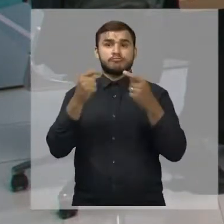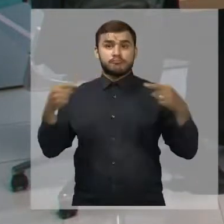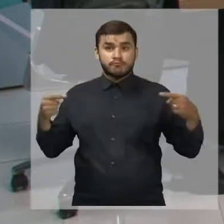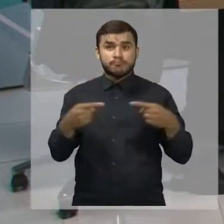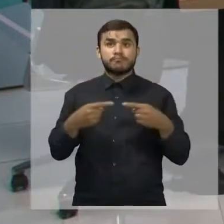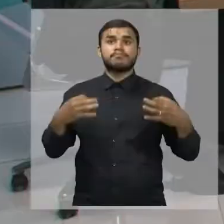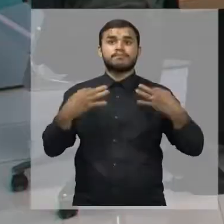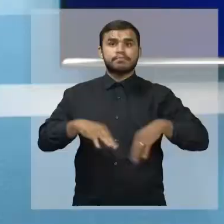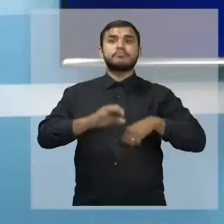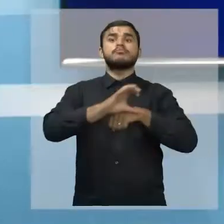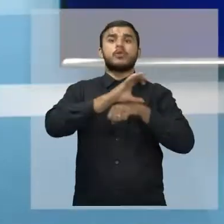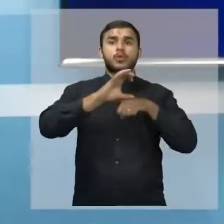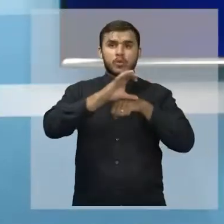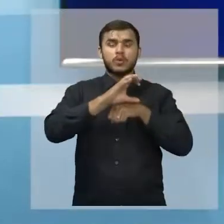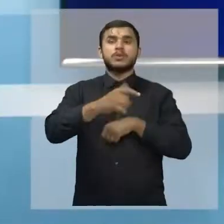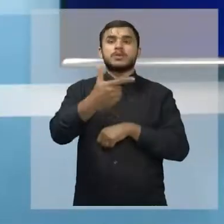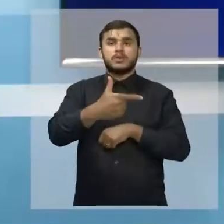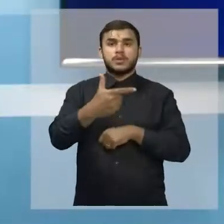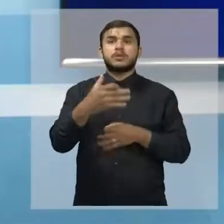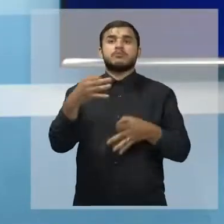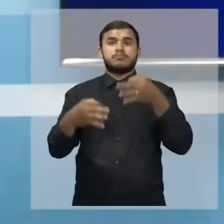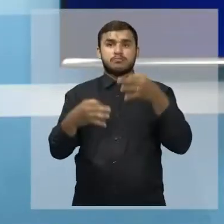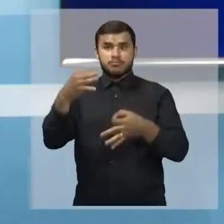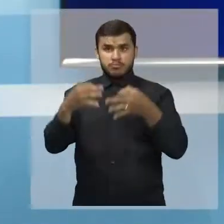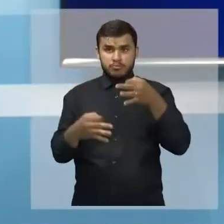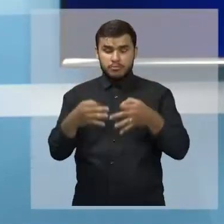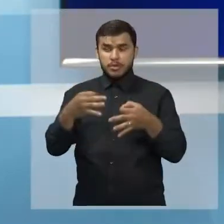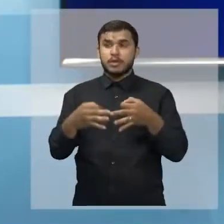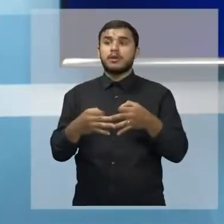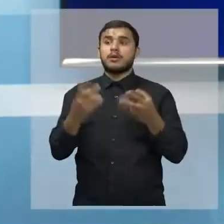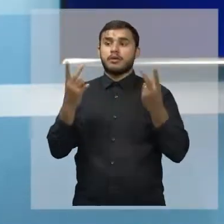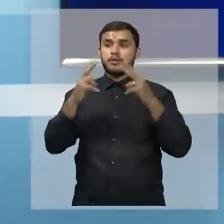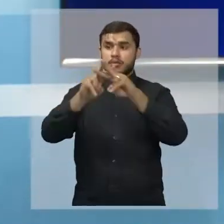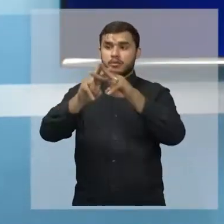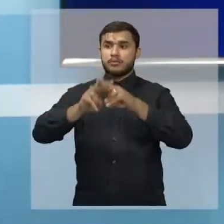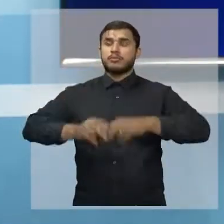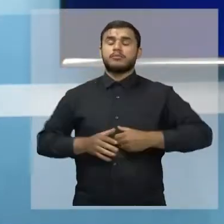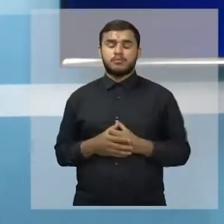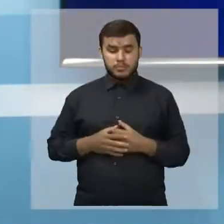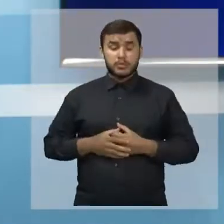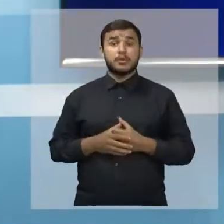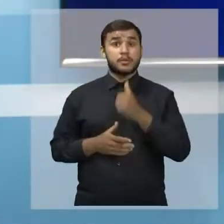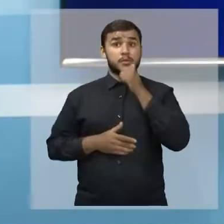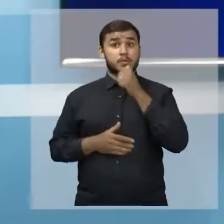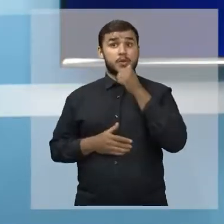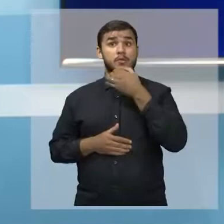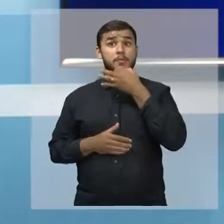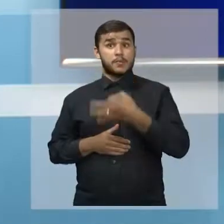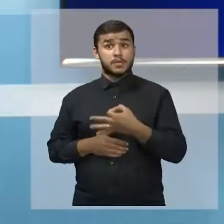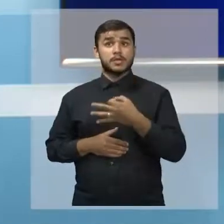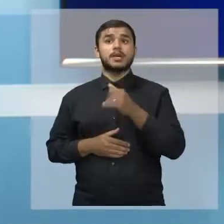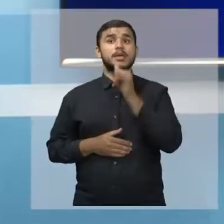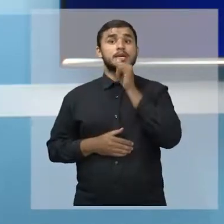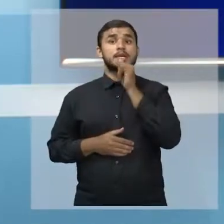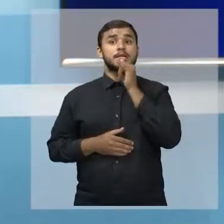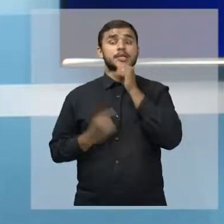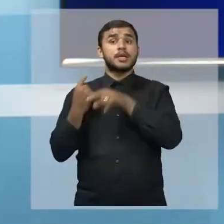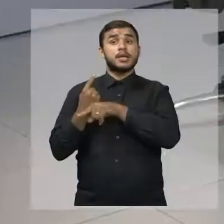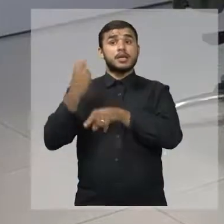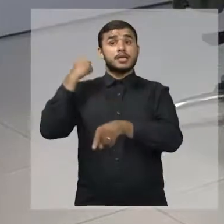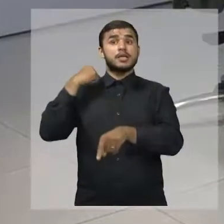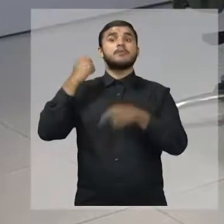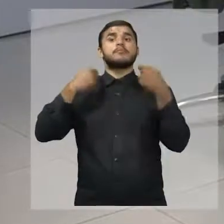constitucionalização, e justificou bem. Aqui é razão de mérito. Lá atrás ela votou admitindo a prisão em